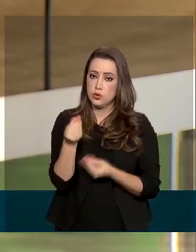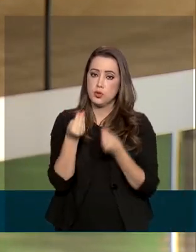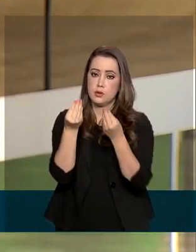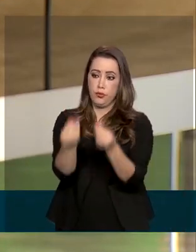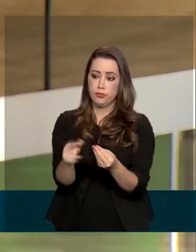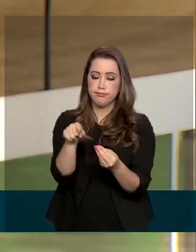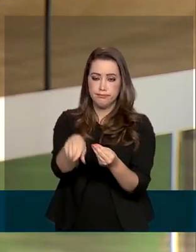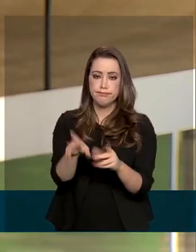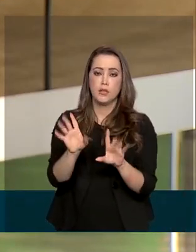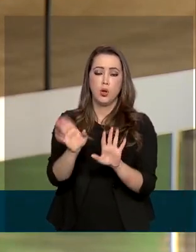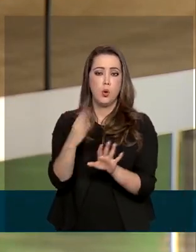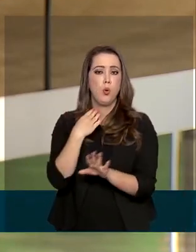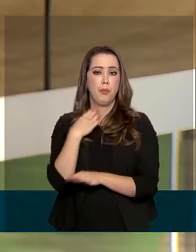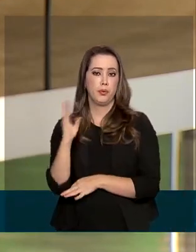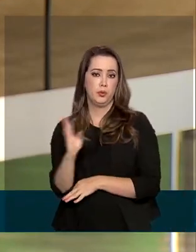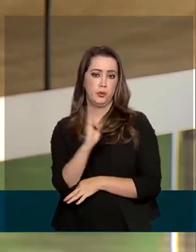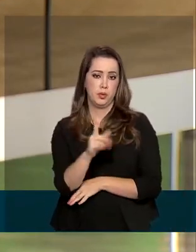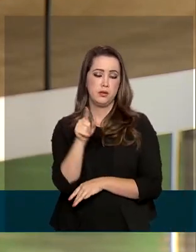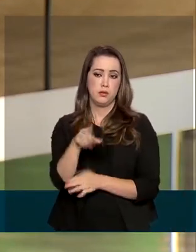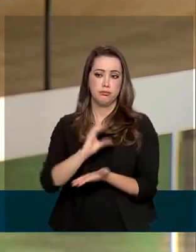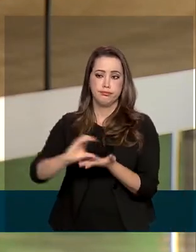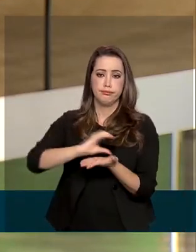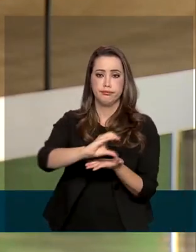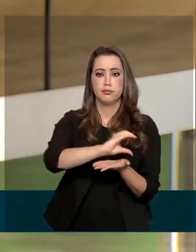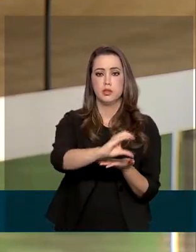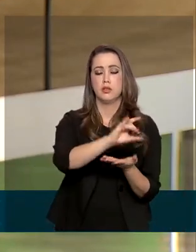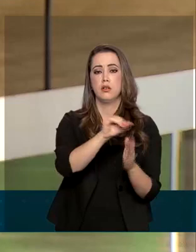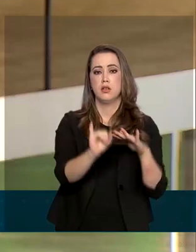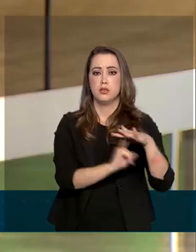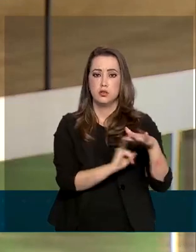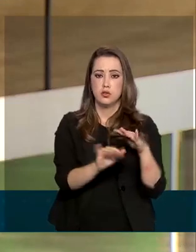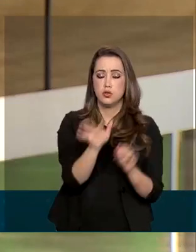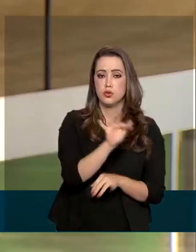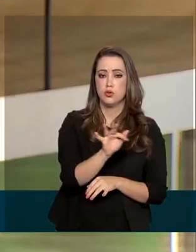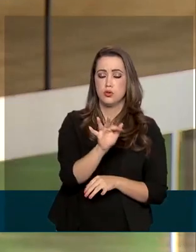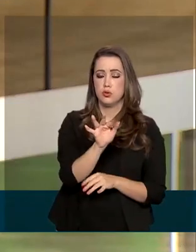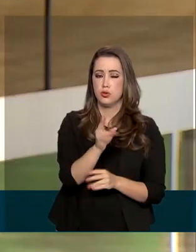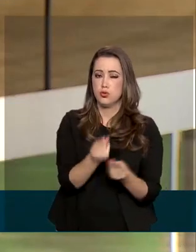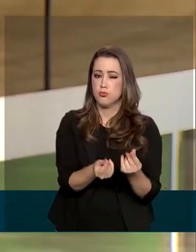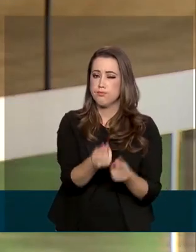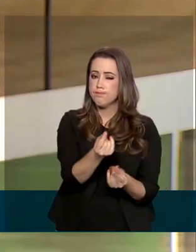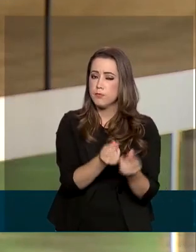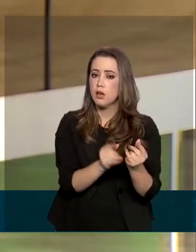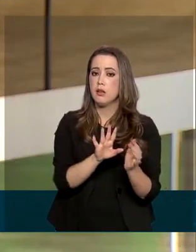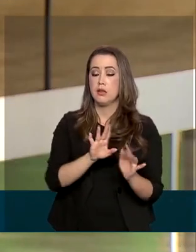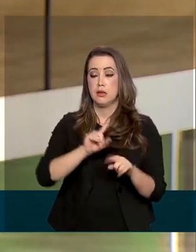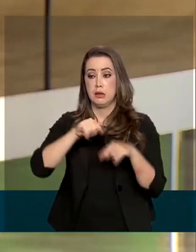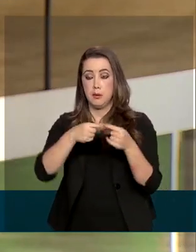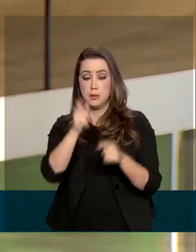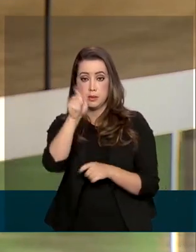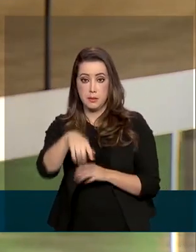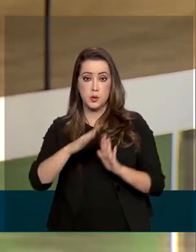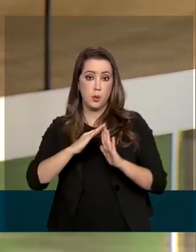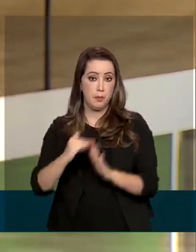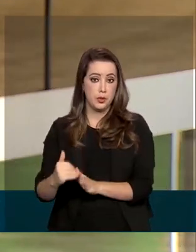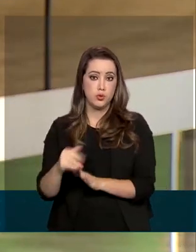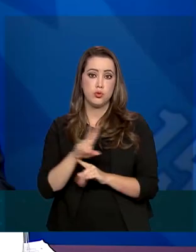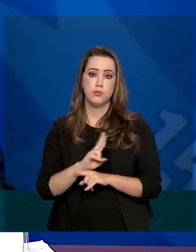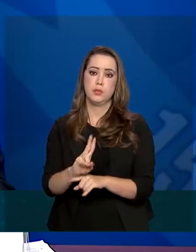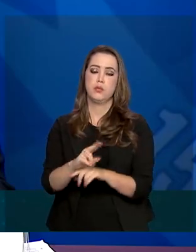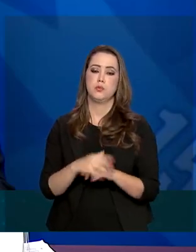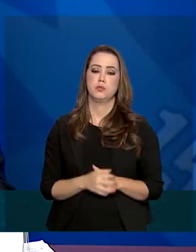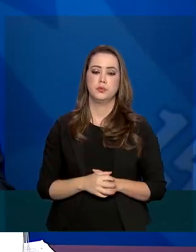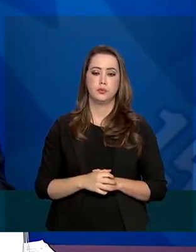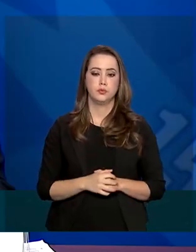no fundo e serão repassados às instituições financeiras assim que o cliente fizer o pedido de crédito.